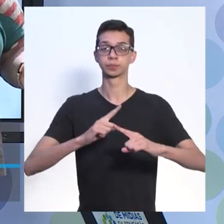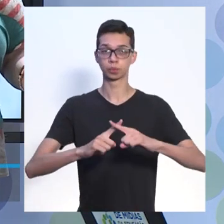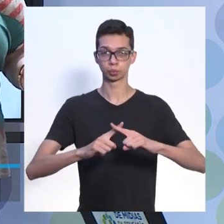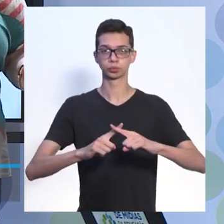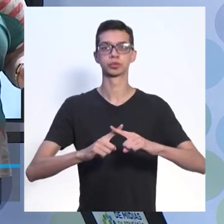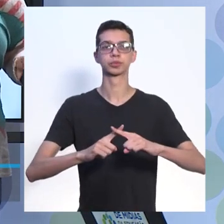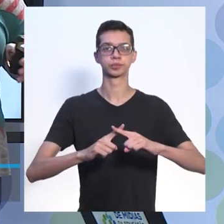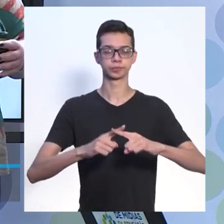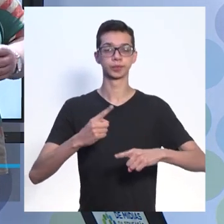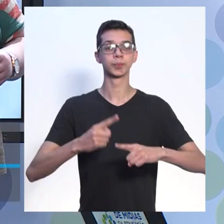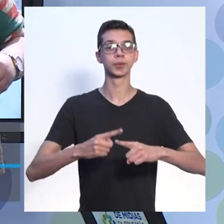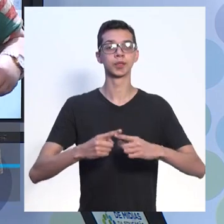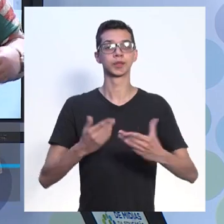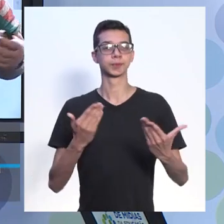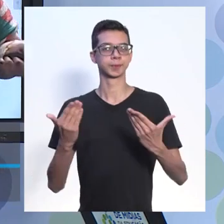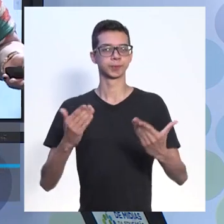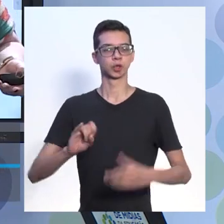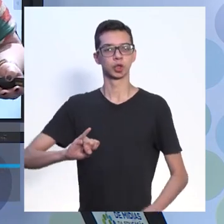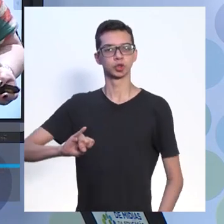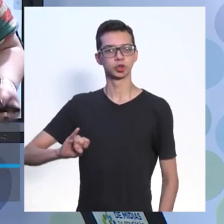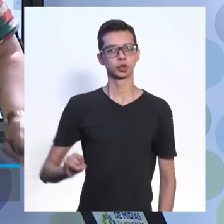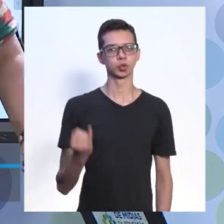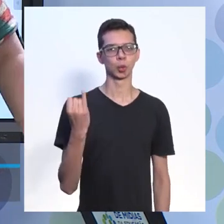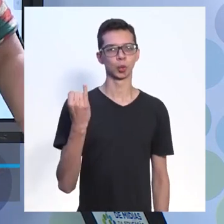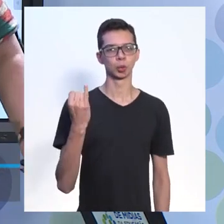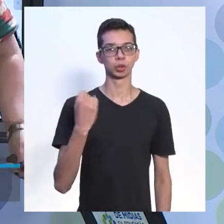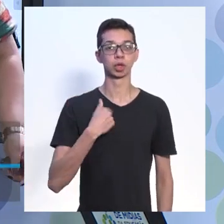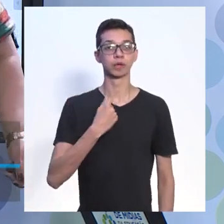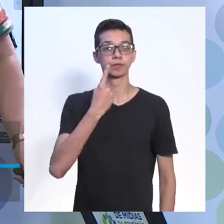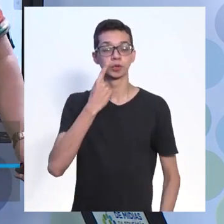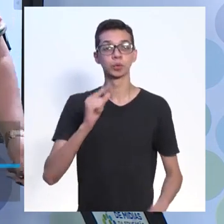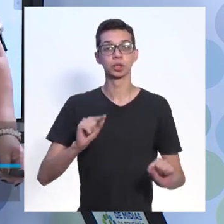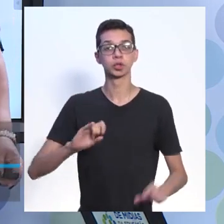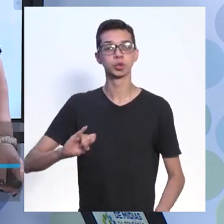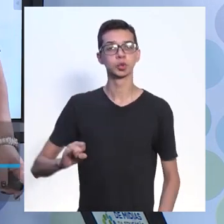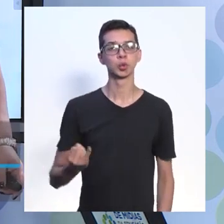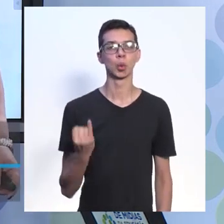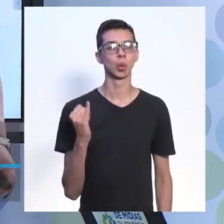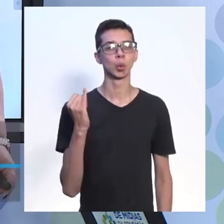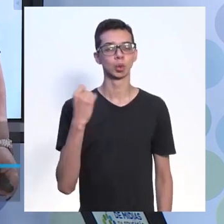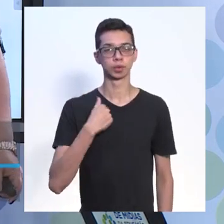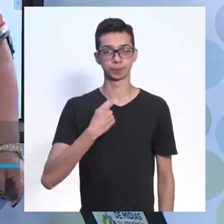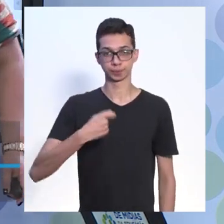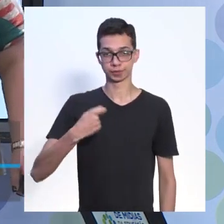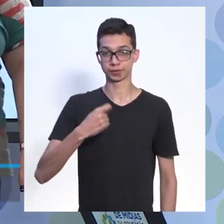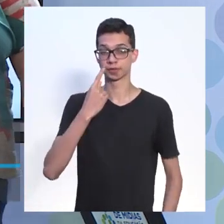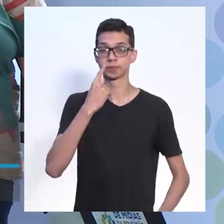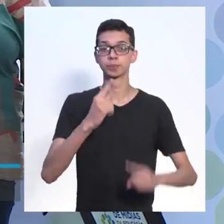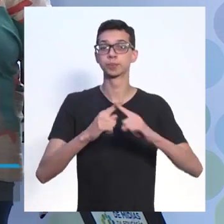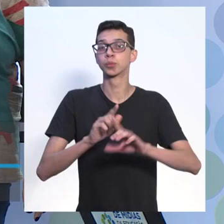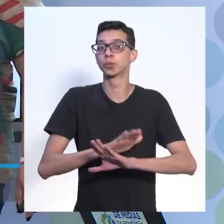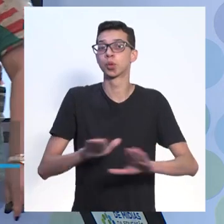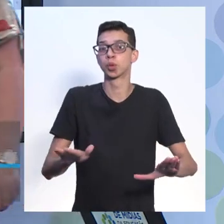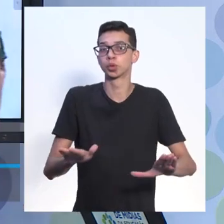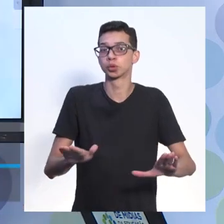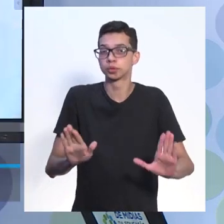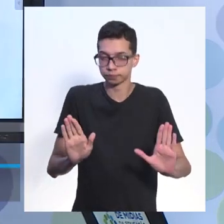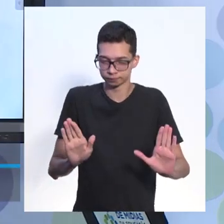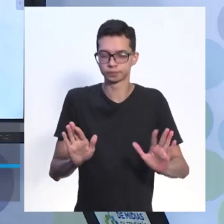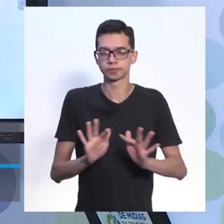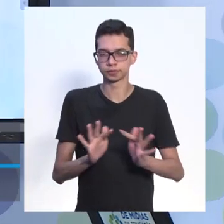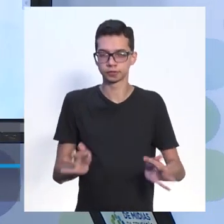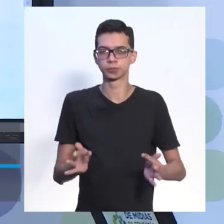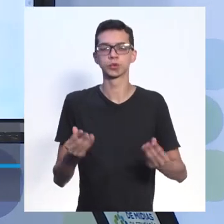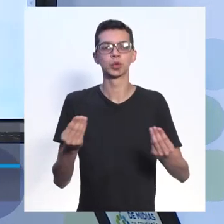eu estou trabalhando com juro, quando eu estou procurando os juros, eu só tenho que multiplicar. A ideia de montar